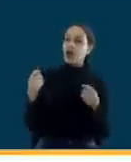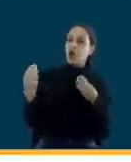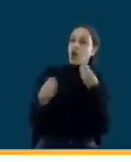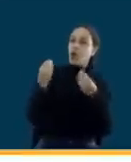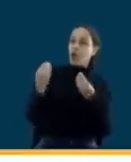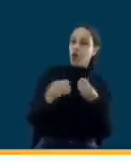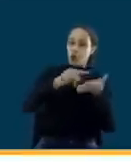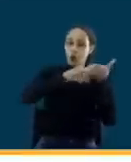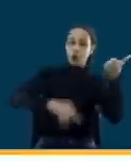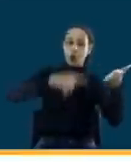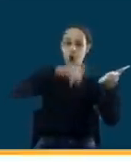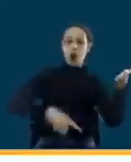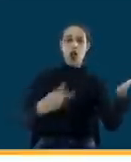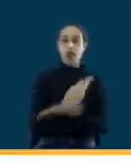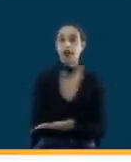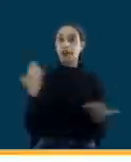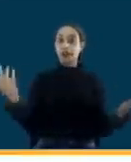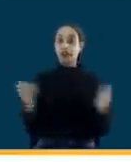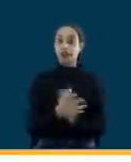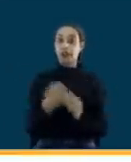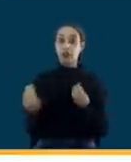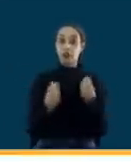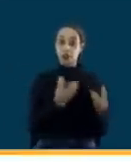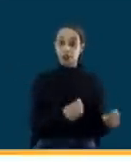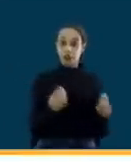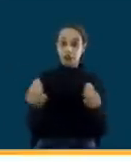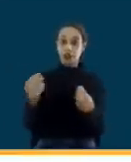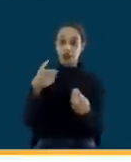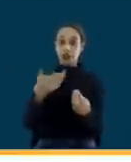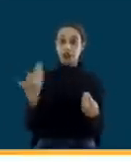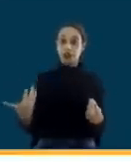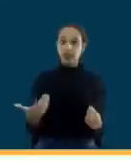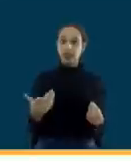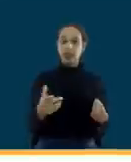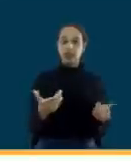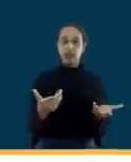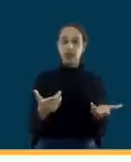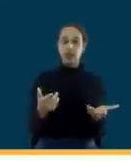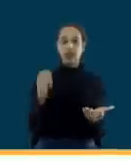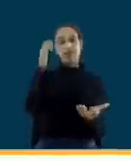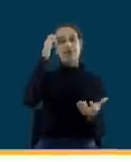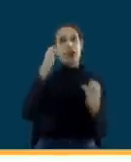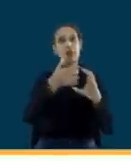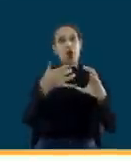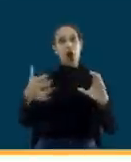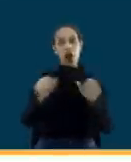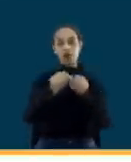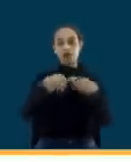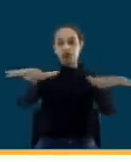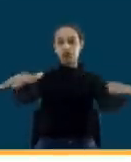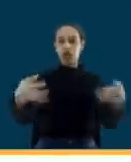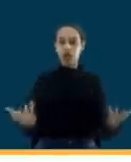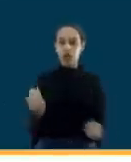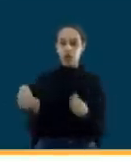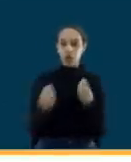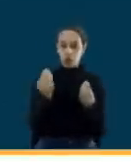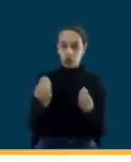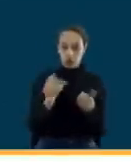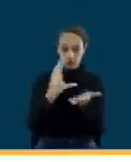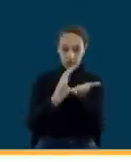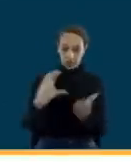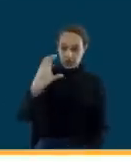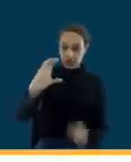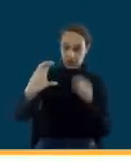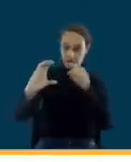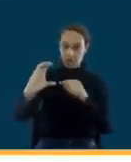gente... Vai oferecer proposições de critérios distributivos. Como é que a gente não deixa esse recurso ficar à conta